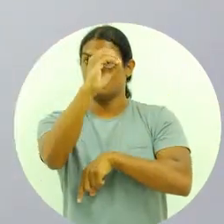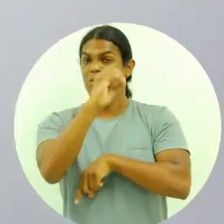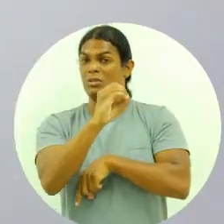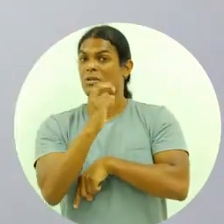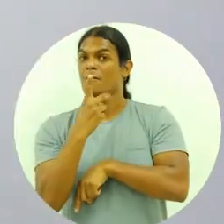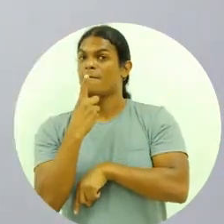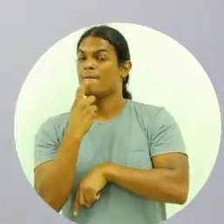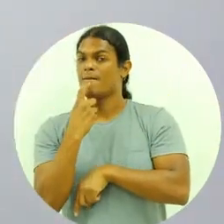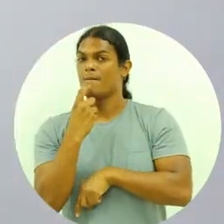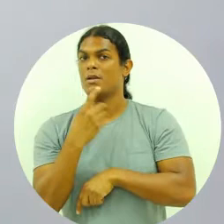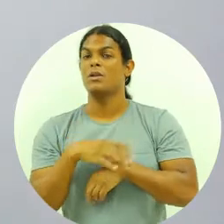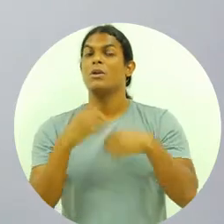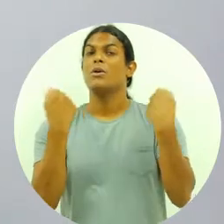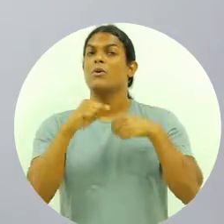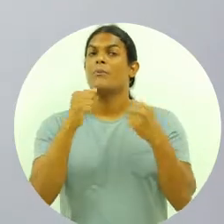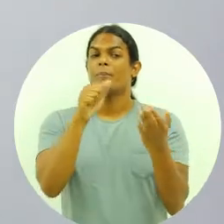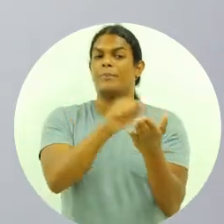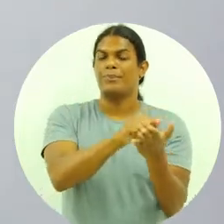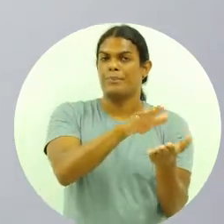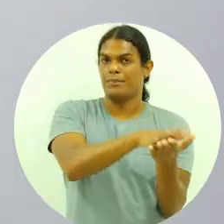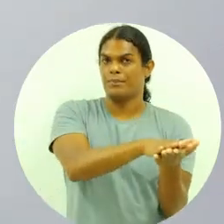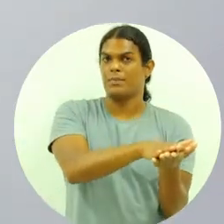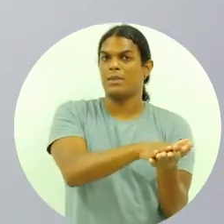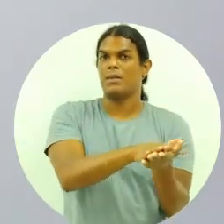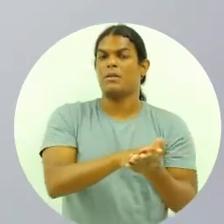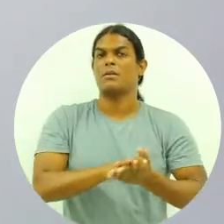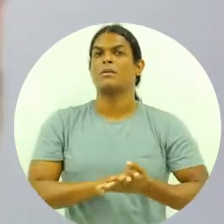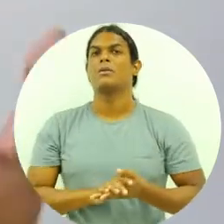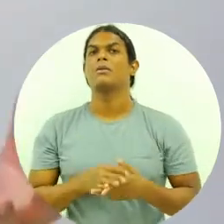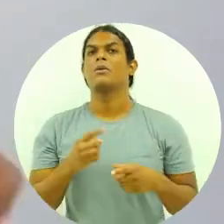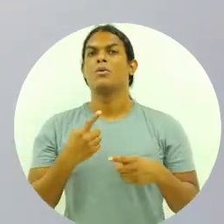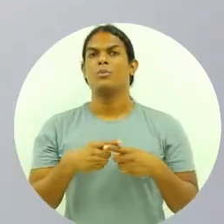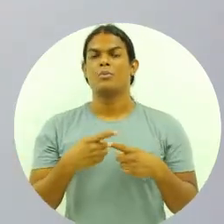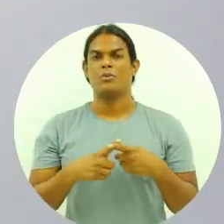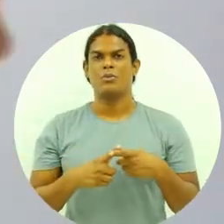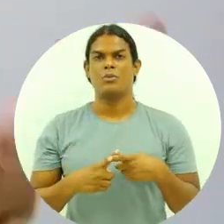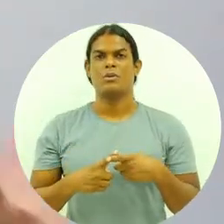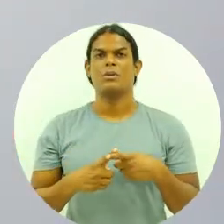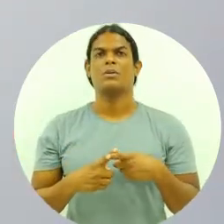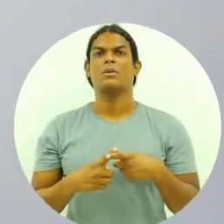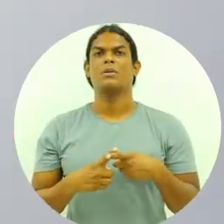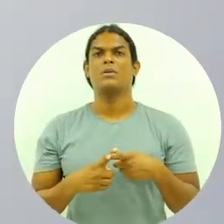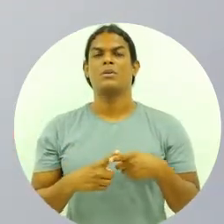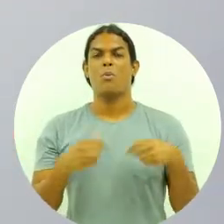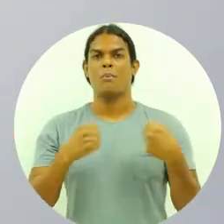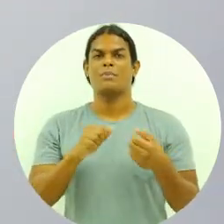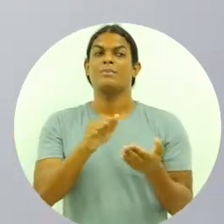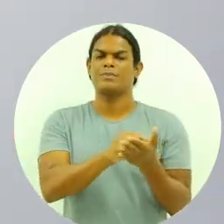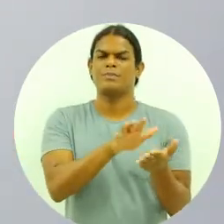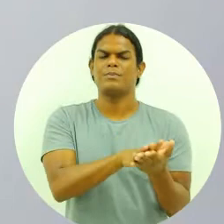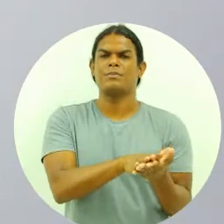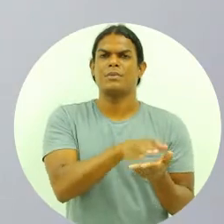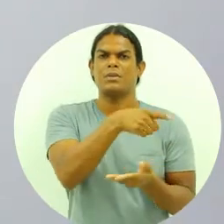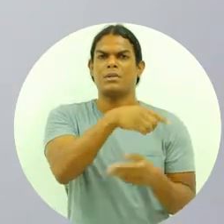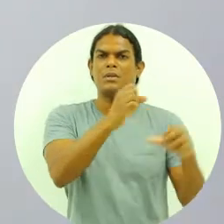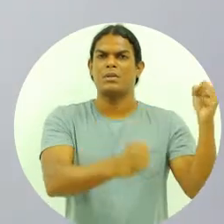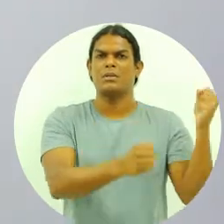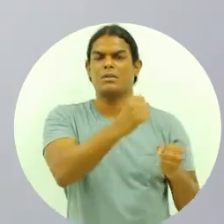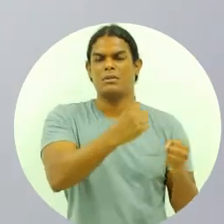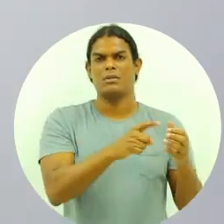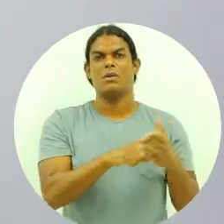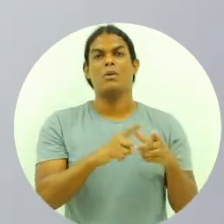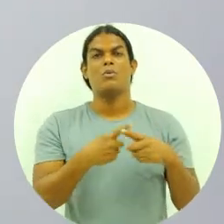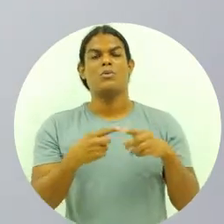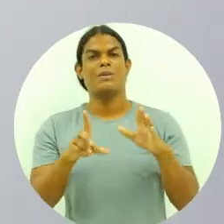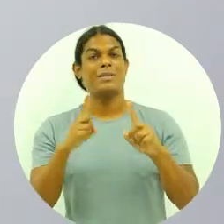Estado, vai trabalhar a questão de freio moral, de impunidade, enfim, vários direitos que